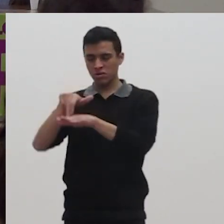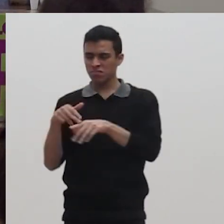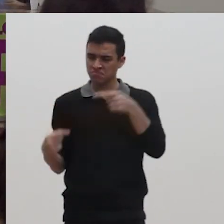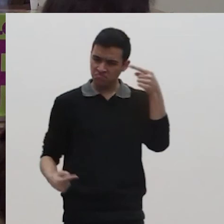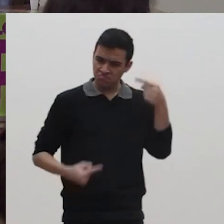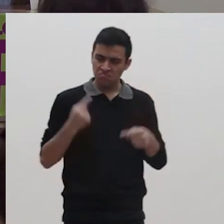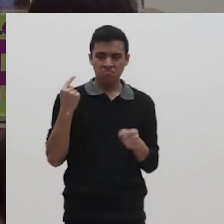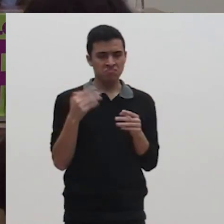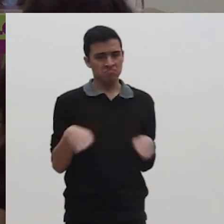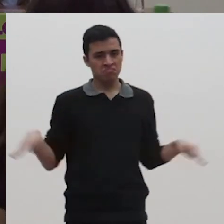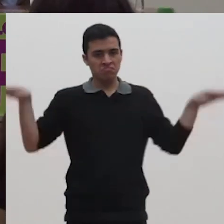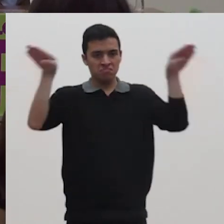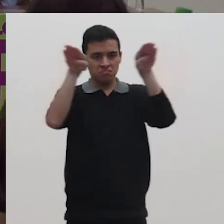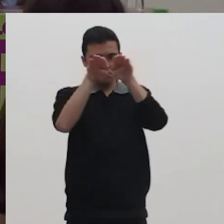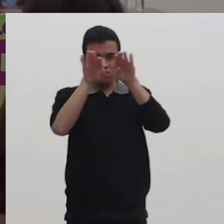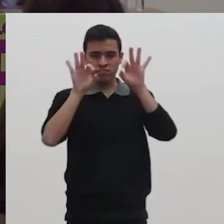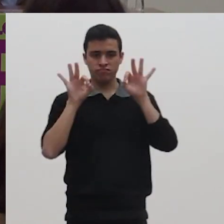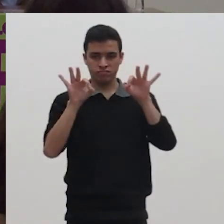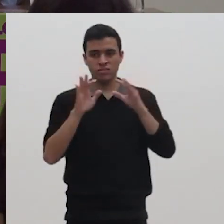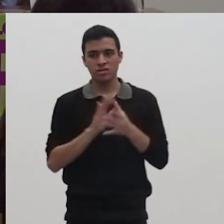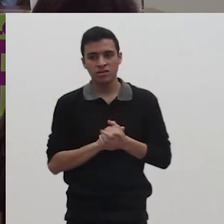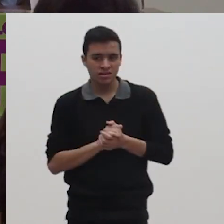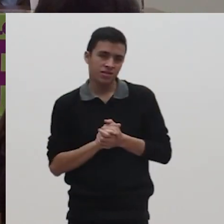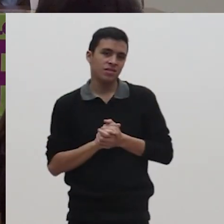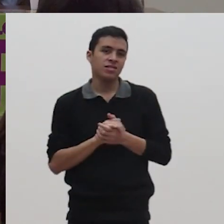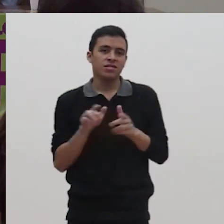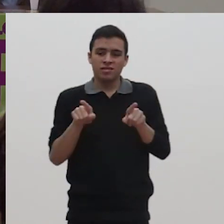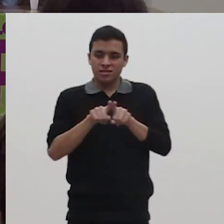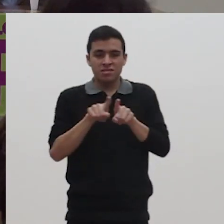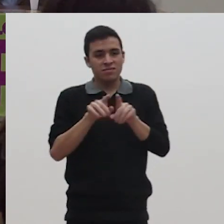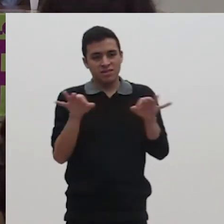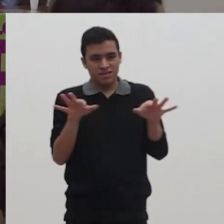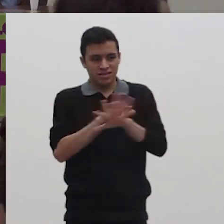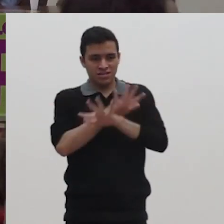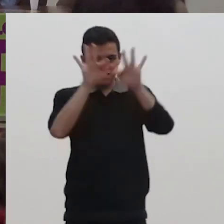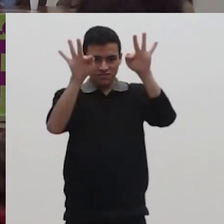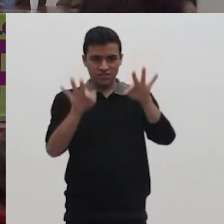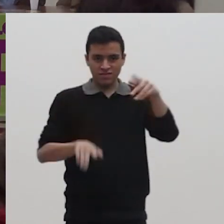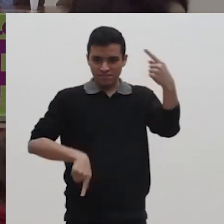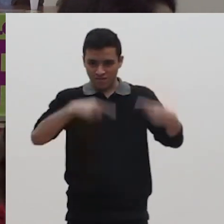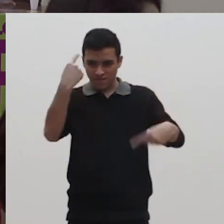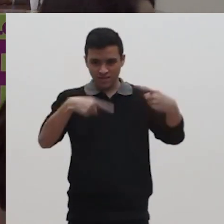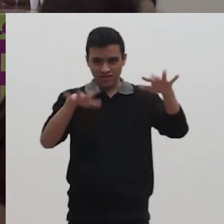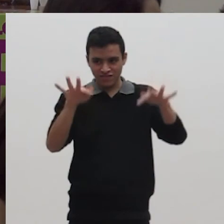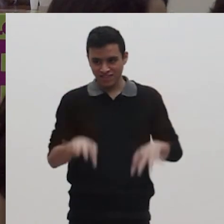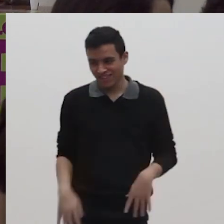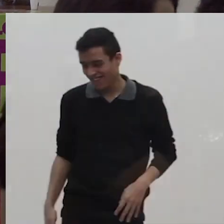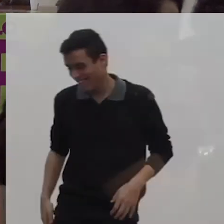debate de alto nível, tá? E está encerrado o debate.